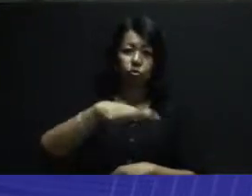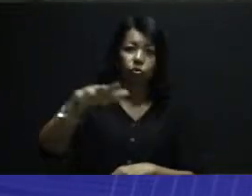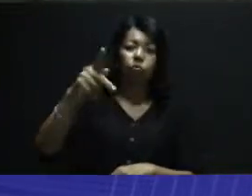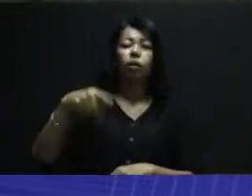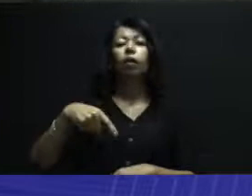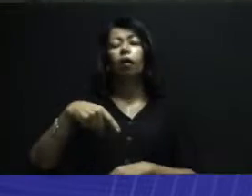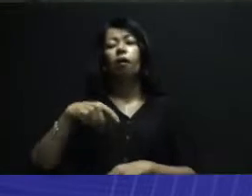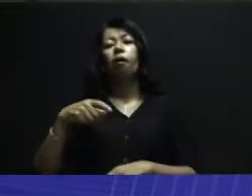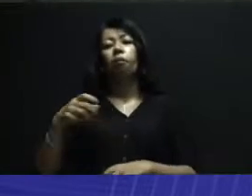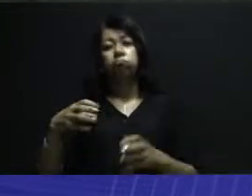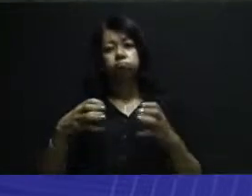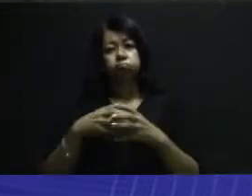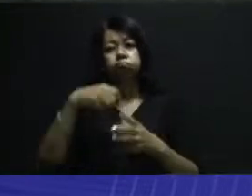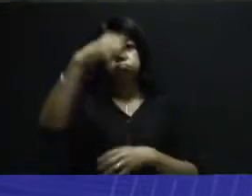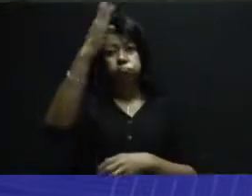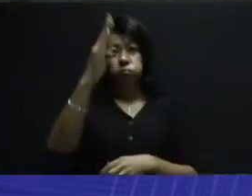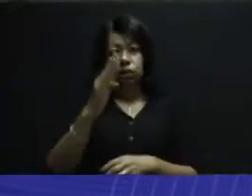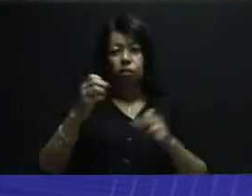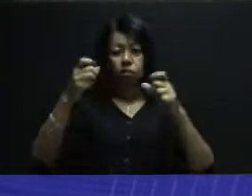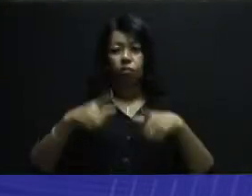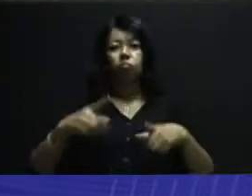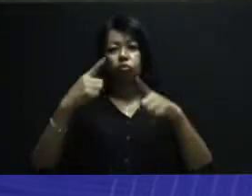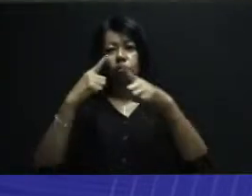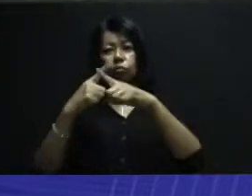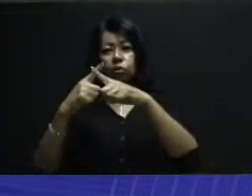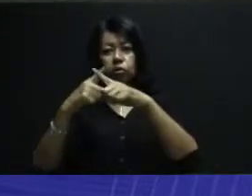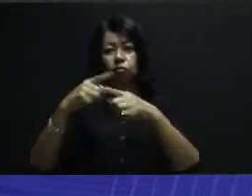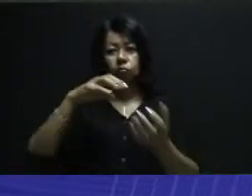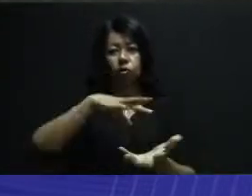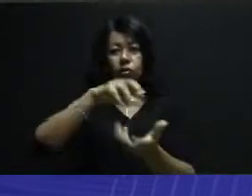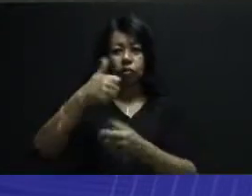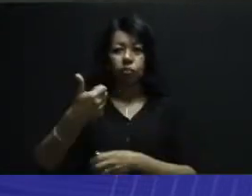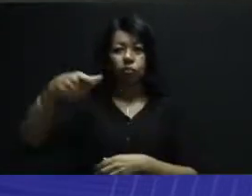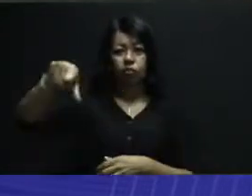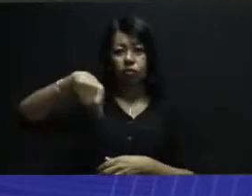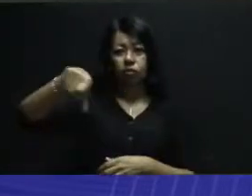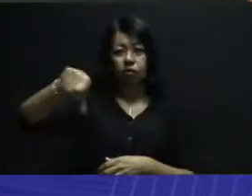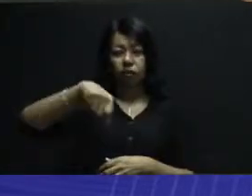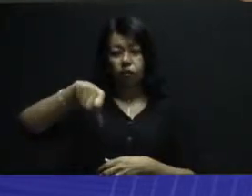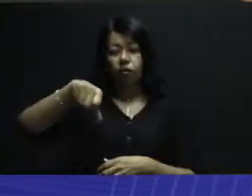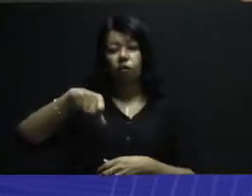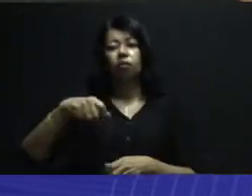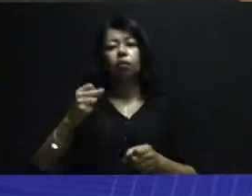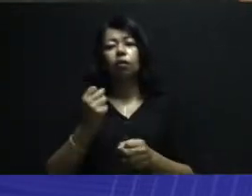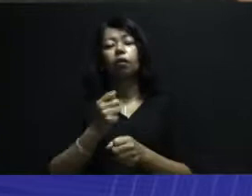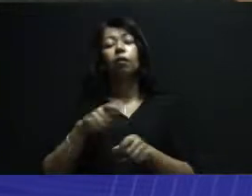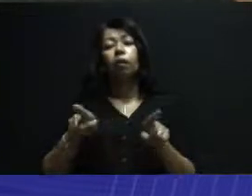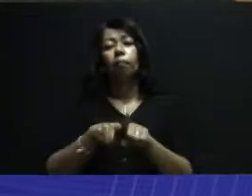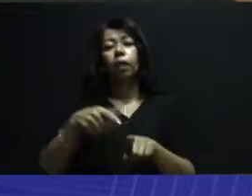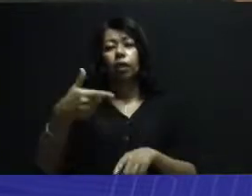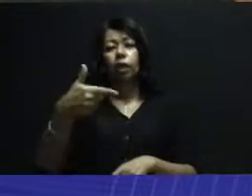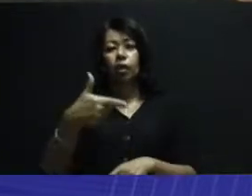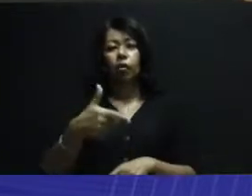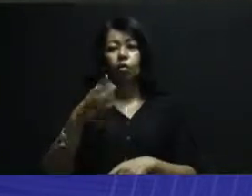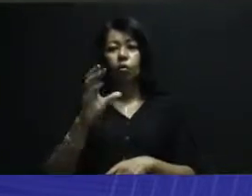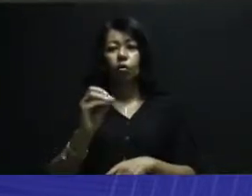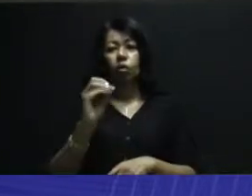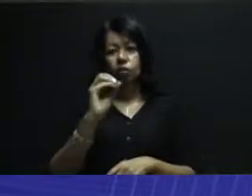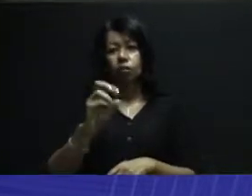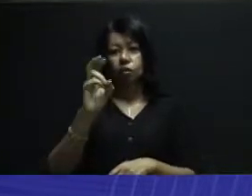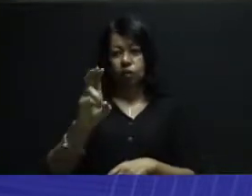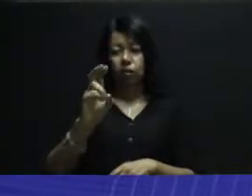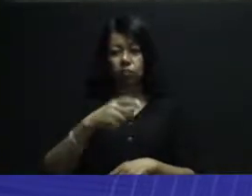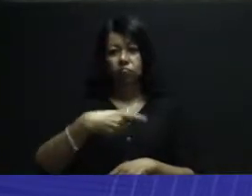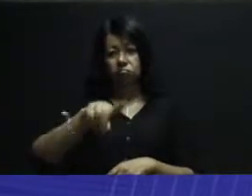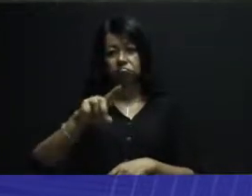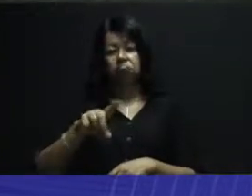seleção brasileira, onde disputou os mundiais de 1999 e 2005, na Inglaterra e